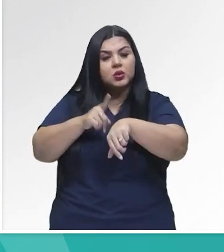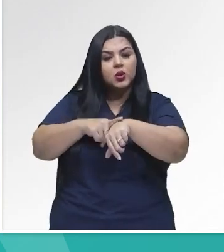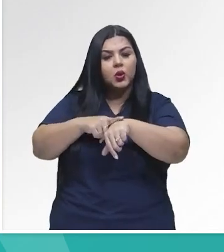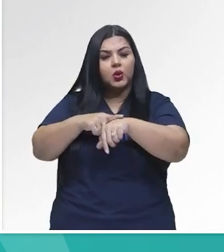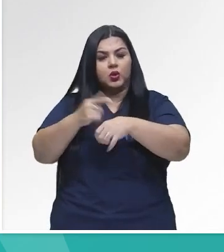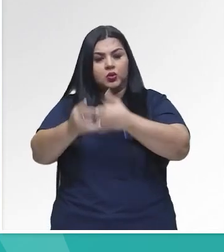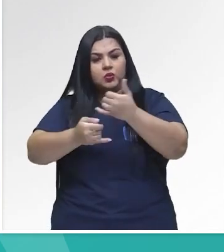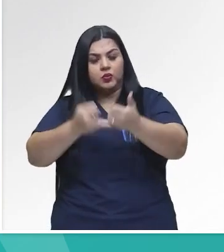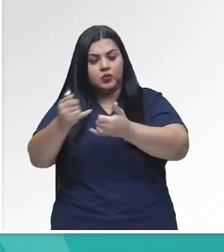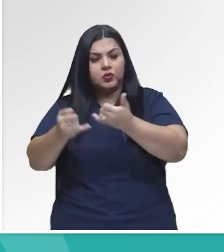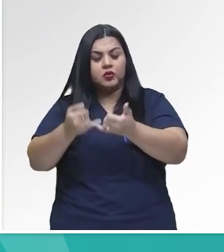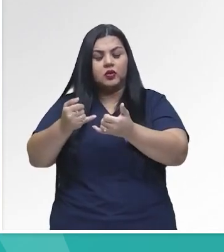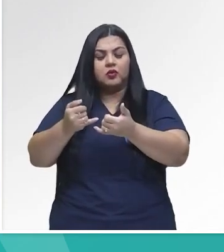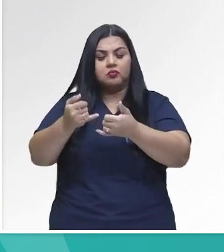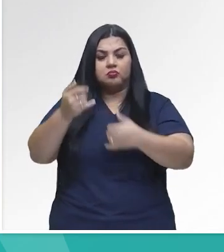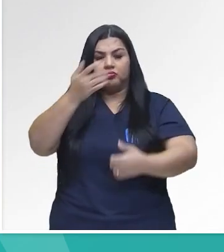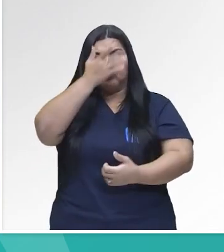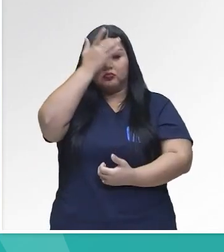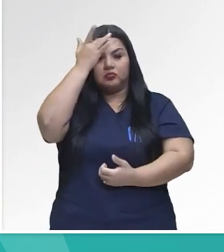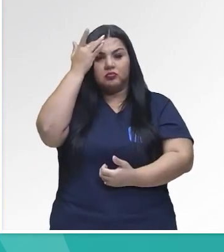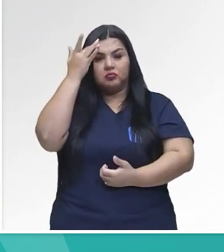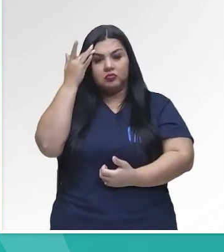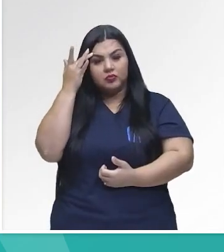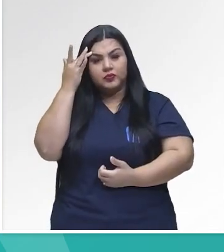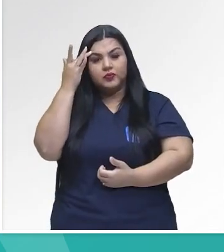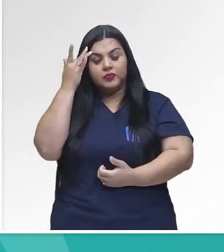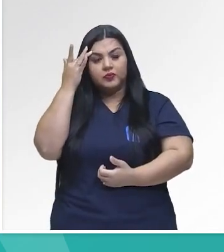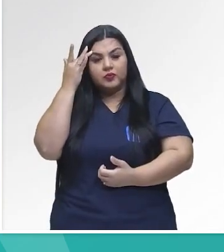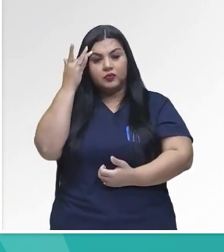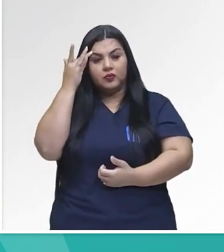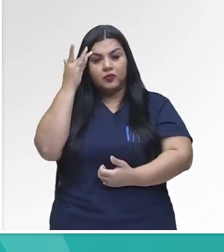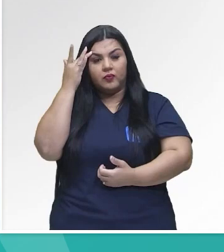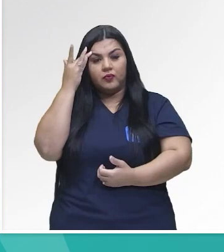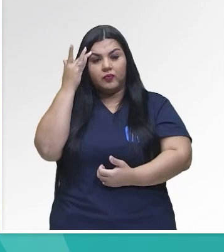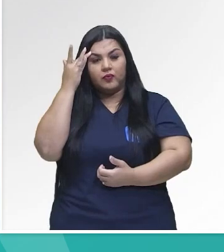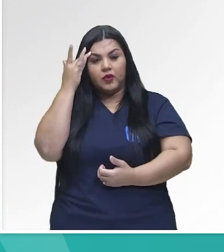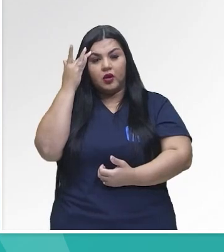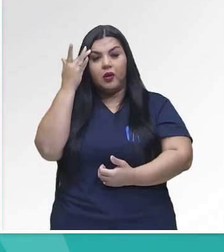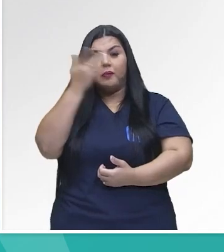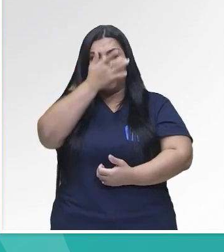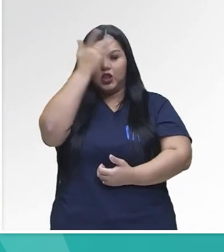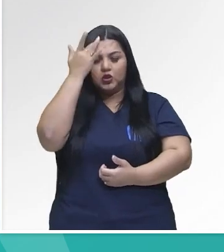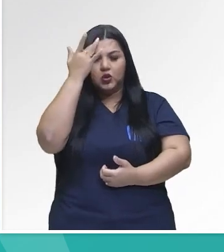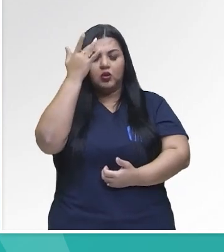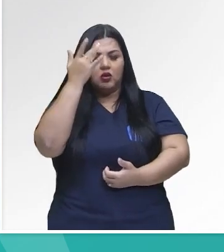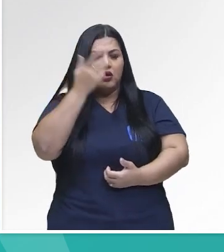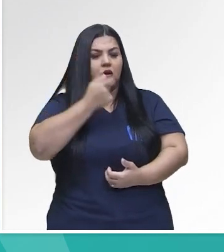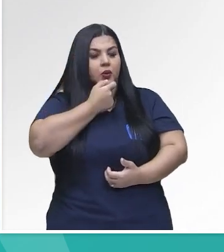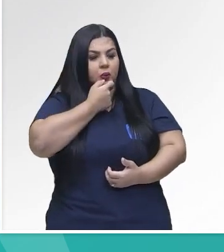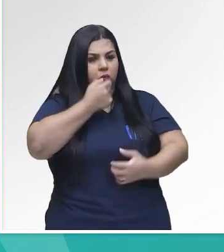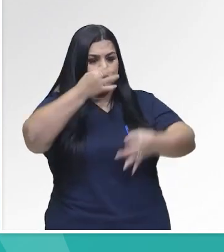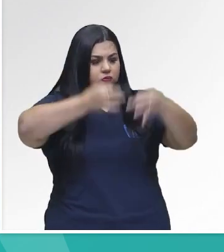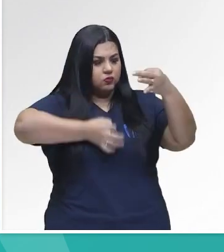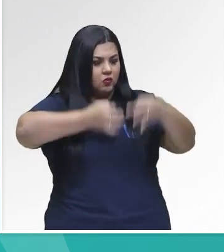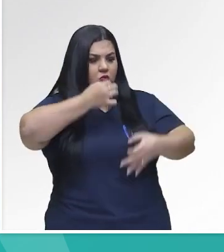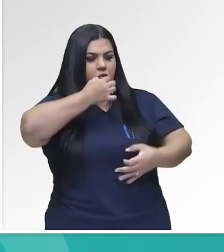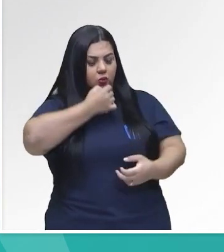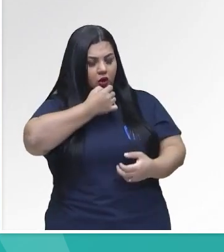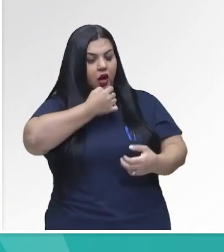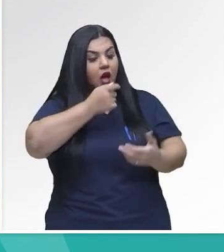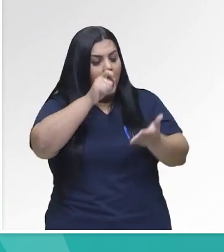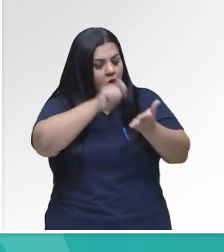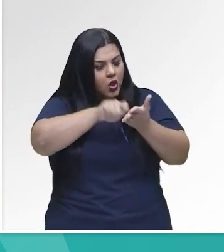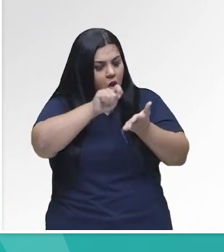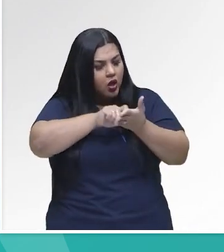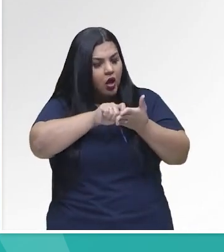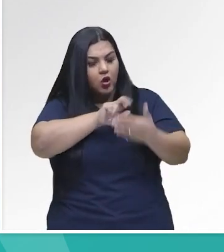xadrez, quando o árbitro, né, quando ele vai anotar o lance, ele não